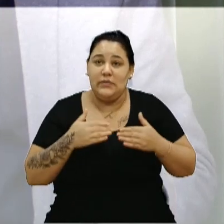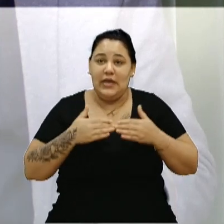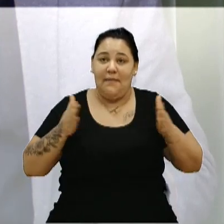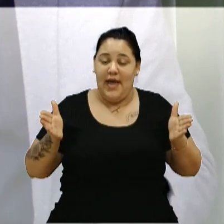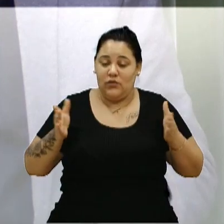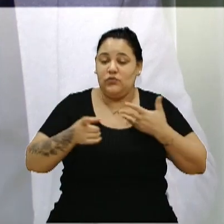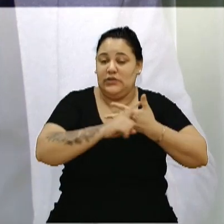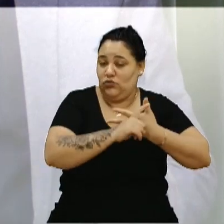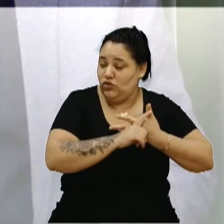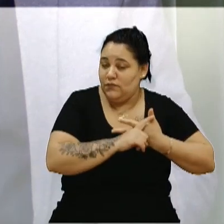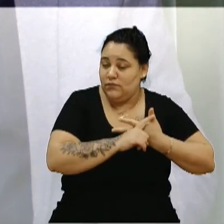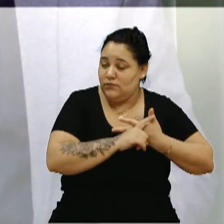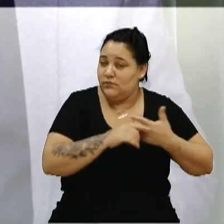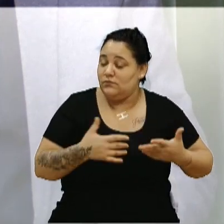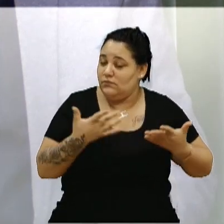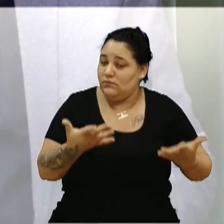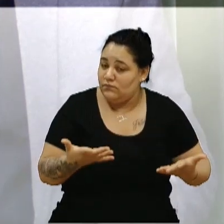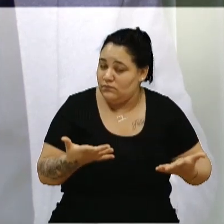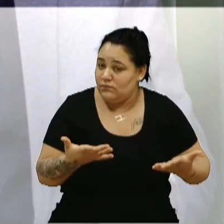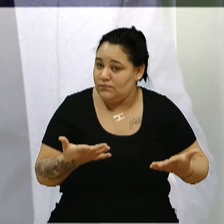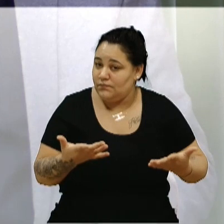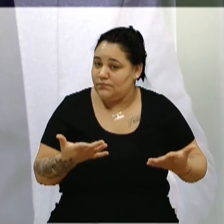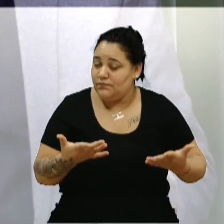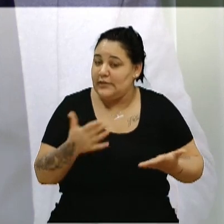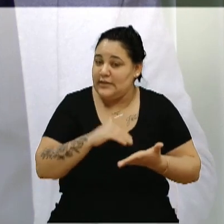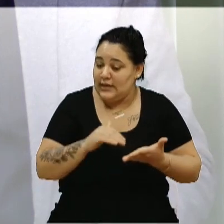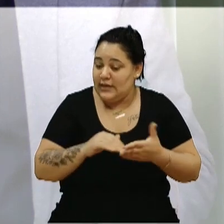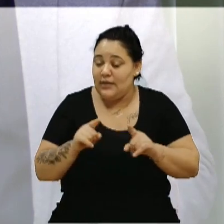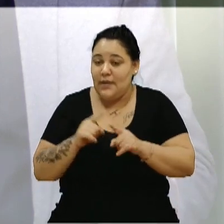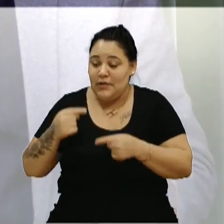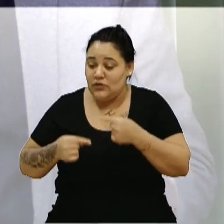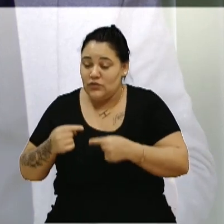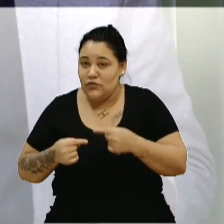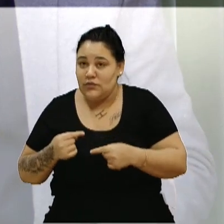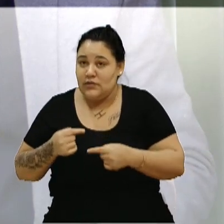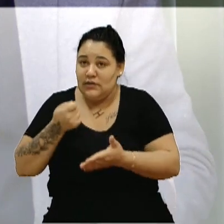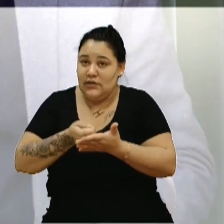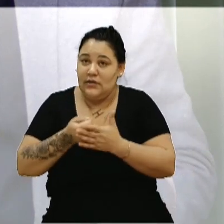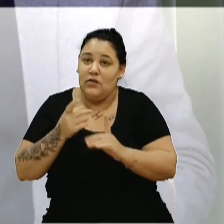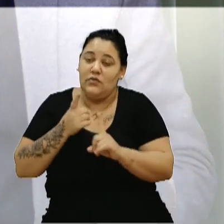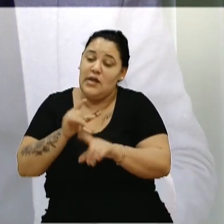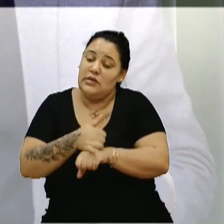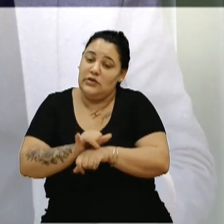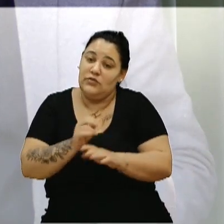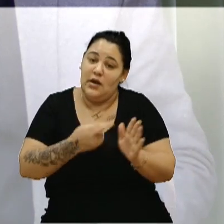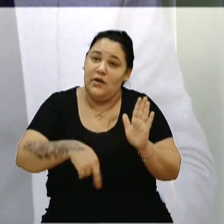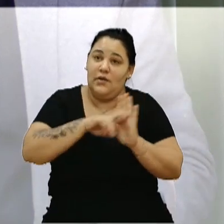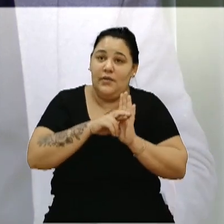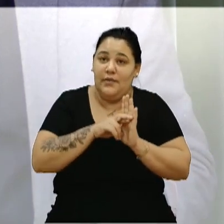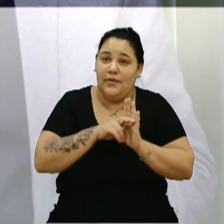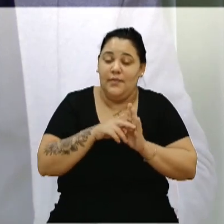do Executivo, à disposição da Secretaria, para discutir, buscar soluções, principalmente nesse nosso